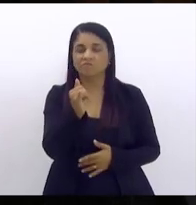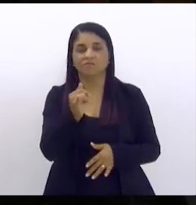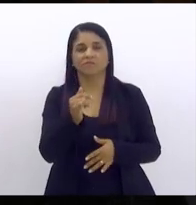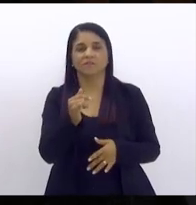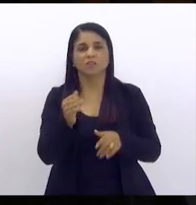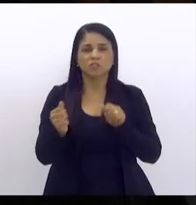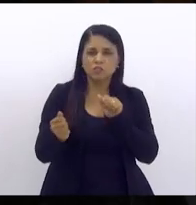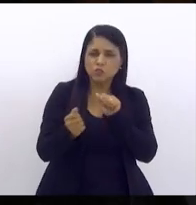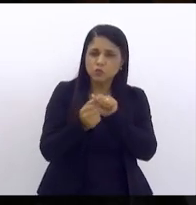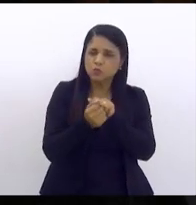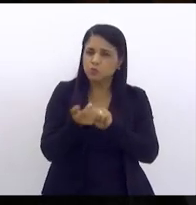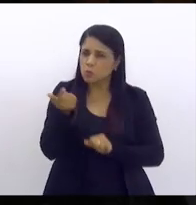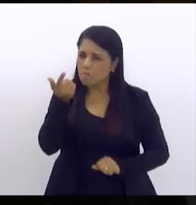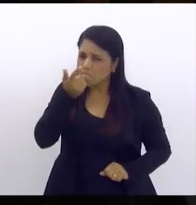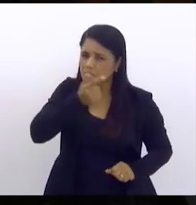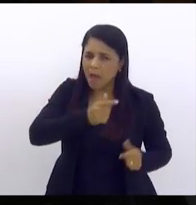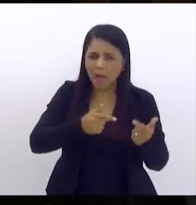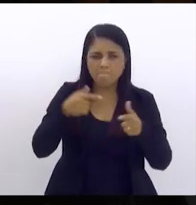juntos